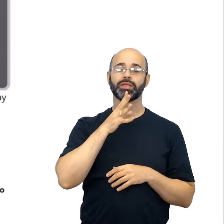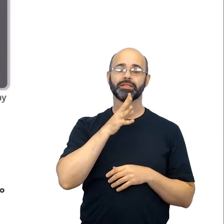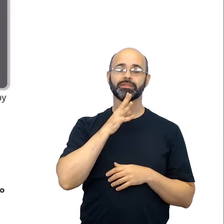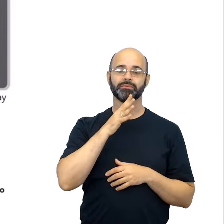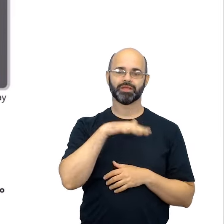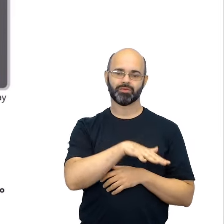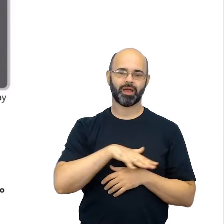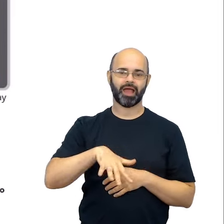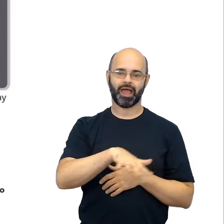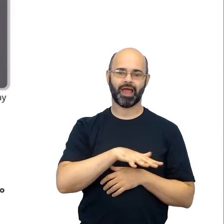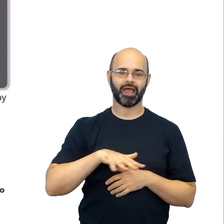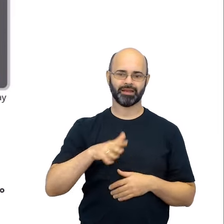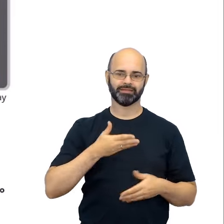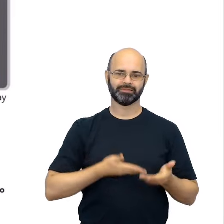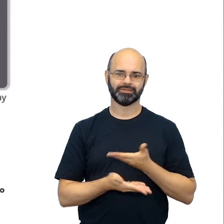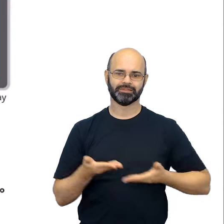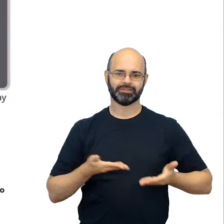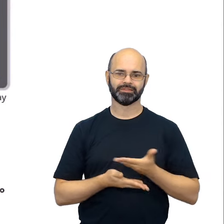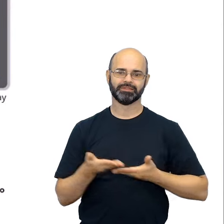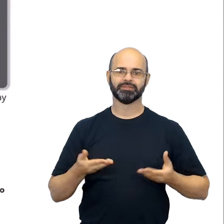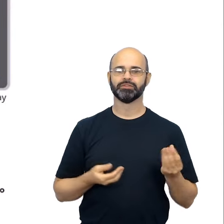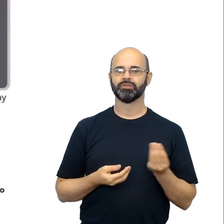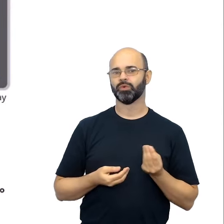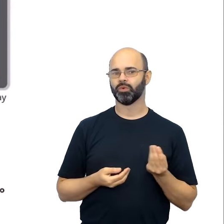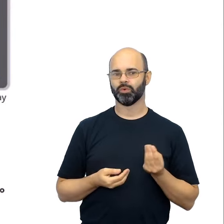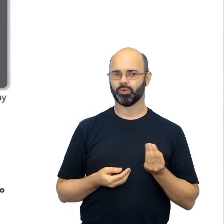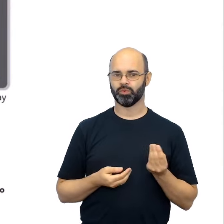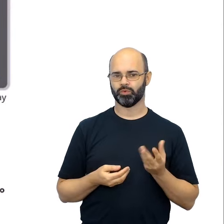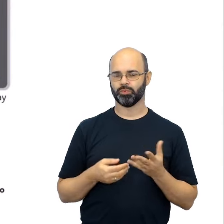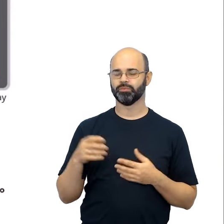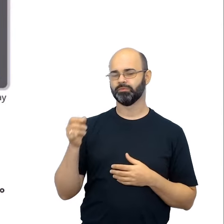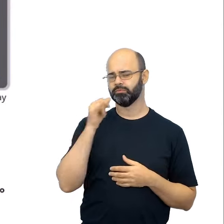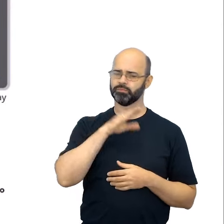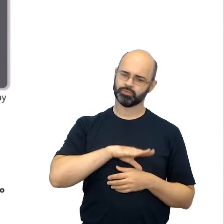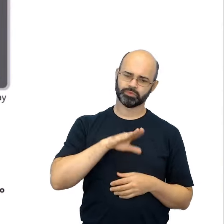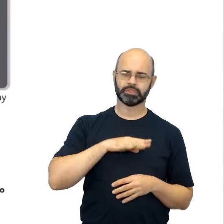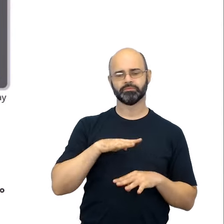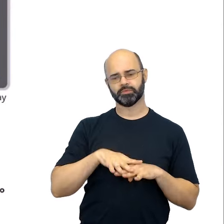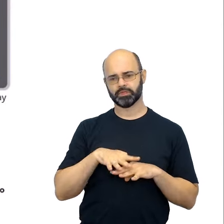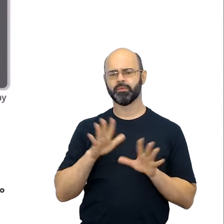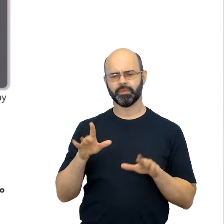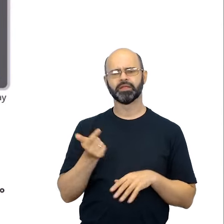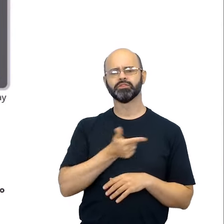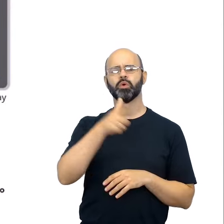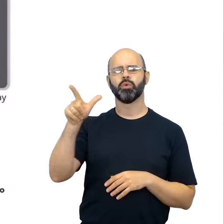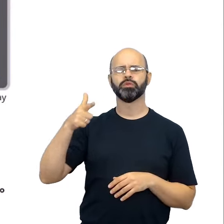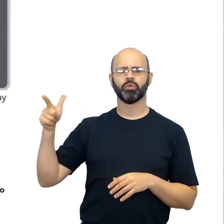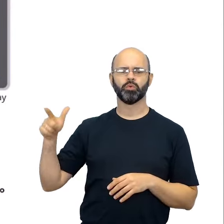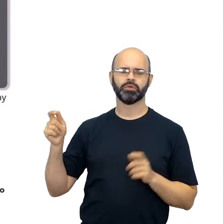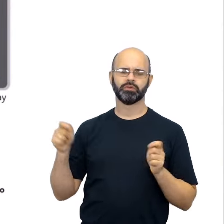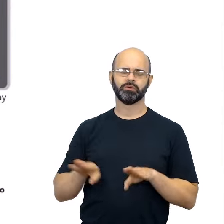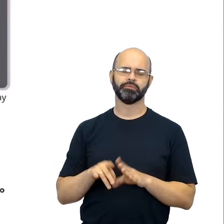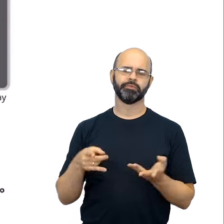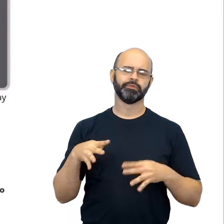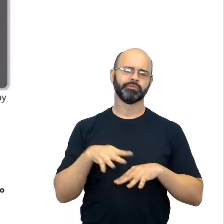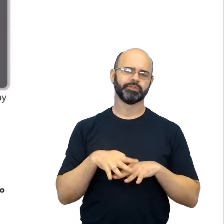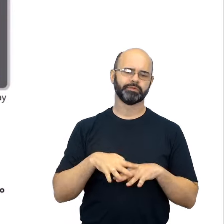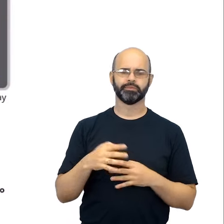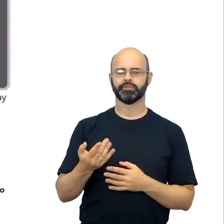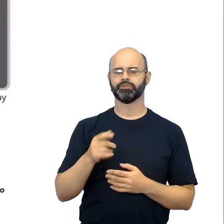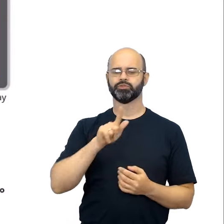língua portuguesa e matemática, mas como exemplo, porque nós poderíamos utilizar outras áreas em conjunto também, matemática,